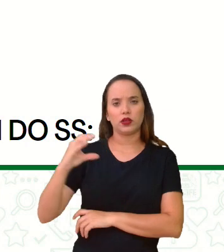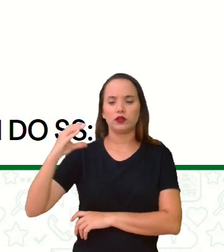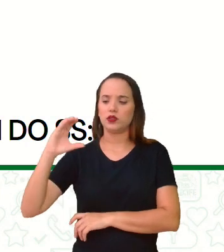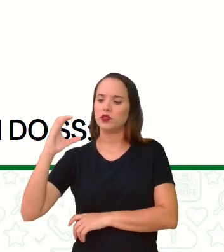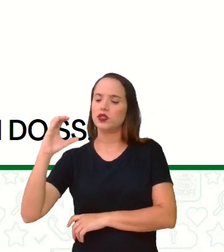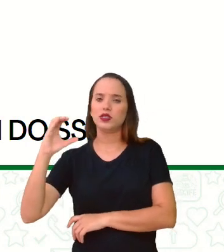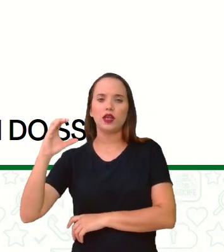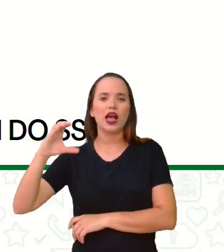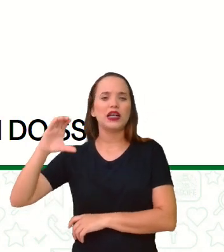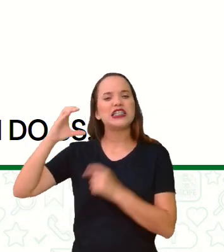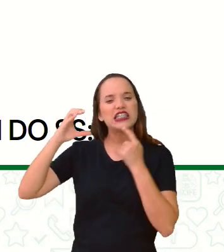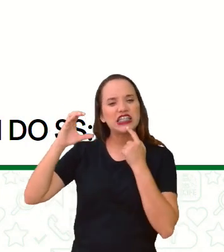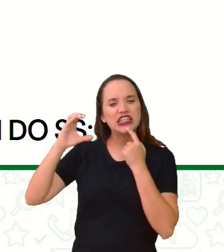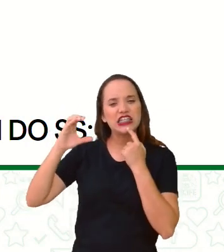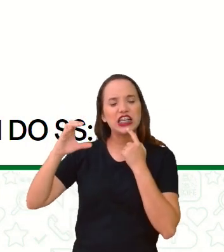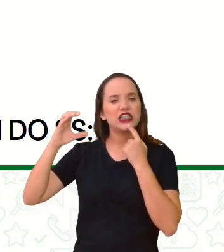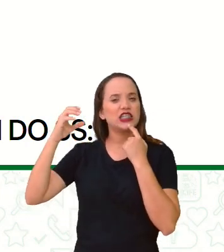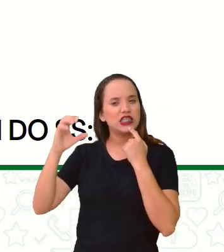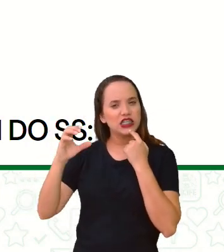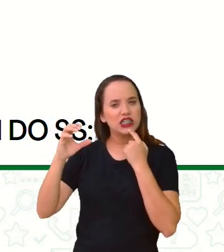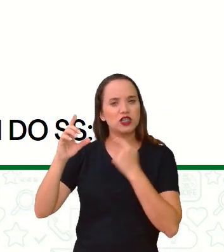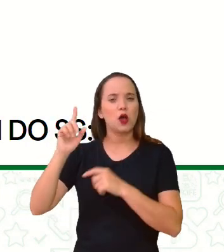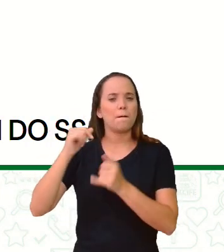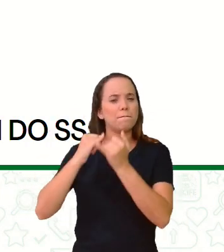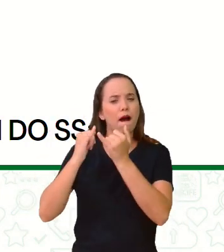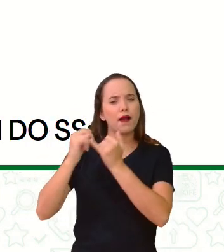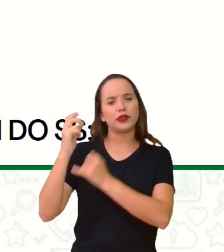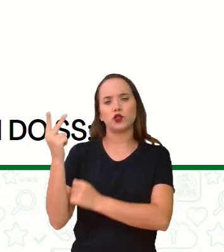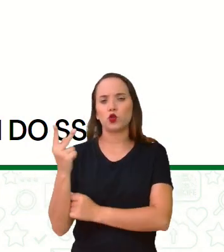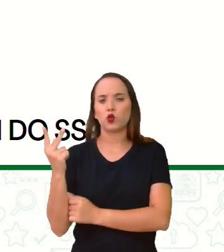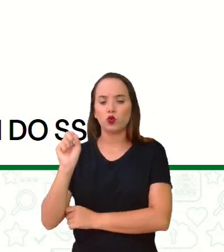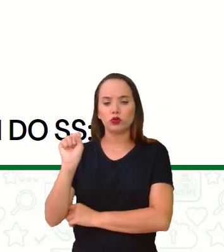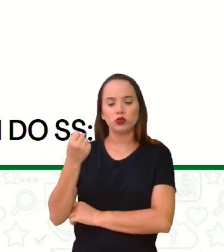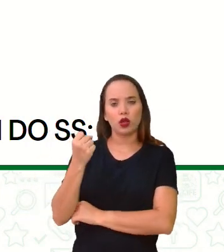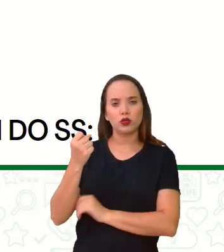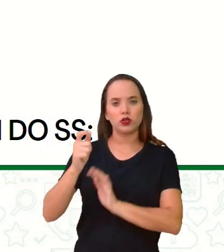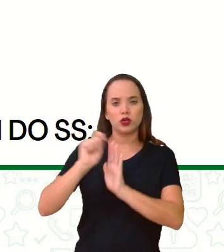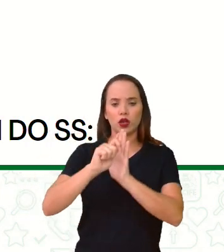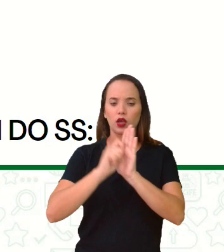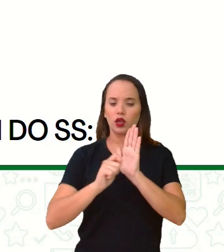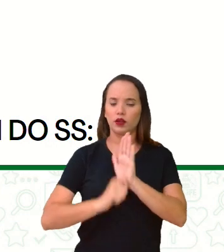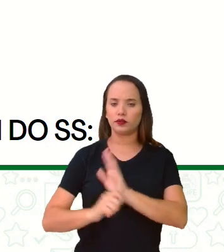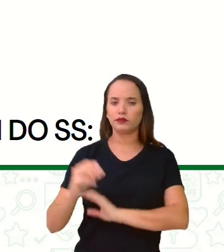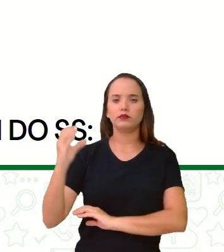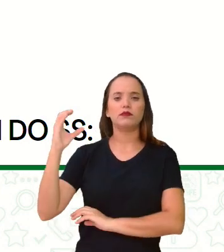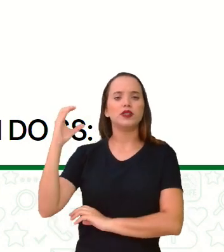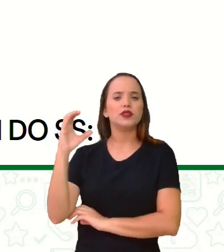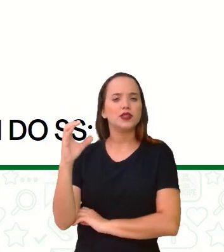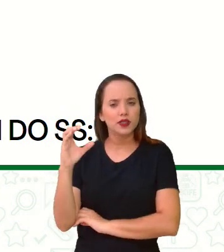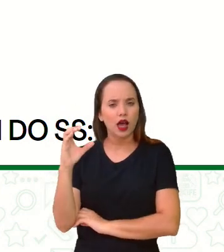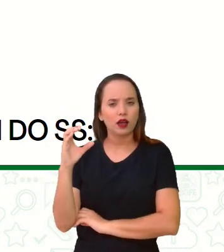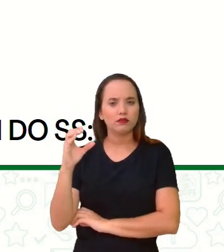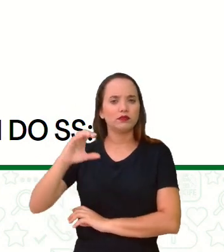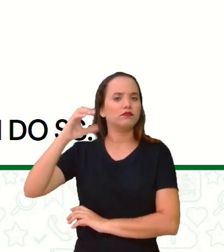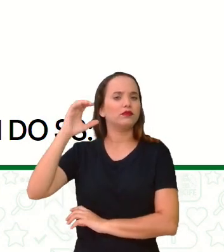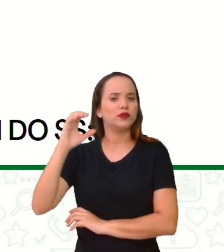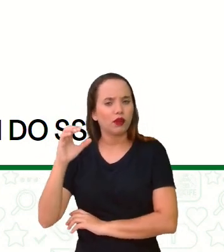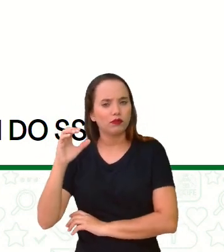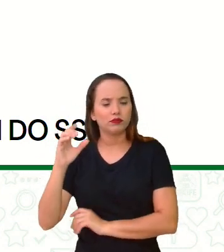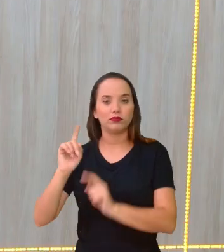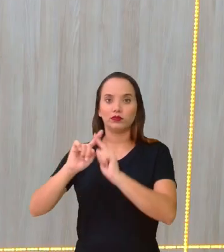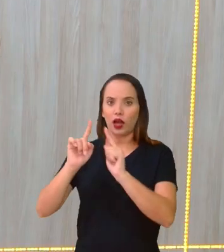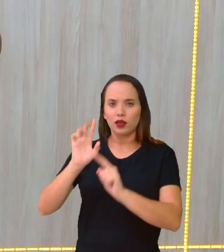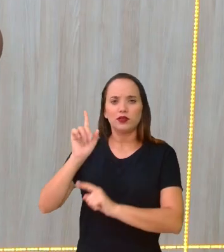É como se fossem dois S escrito ali na palavra. No entanto, é um